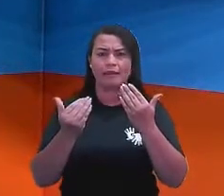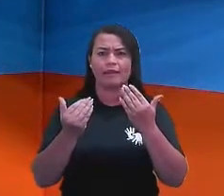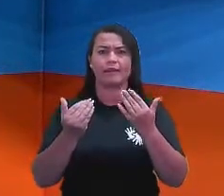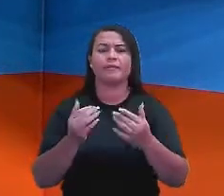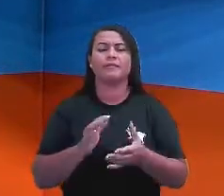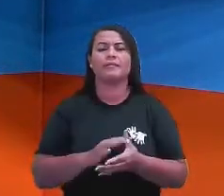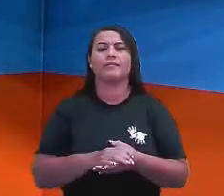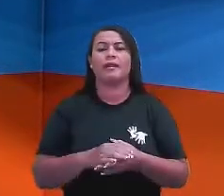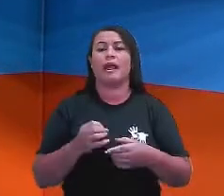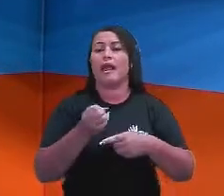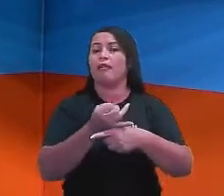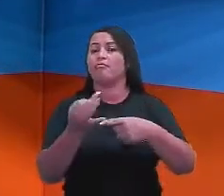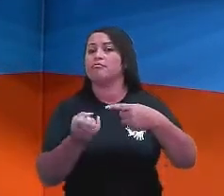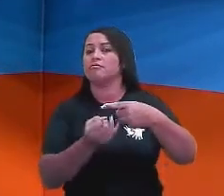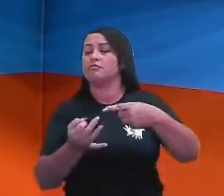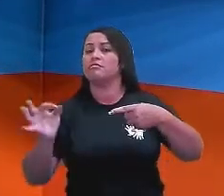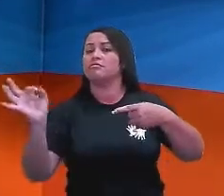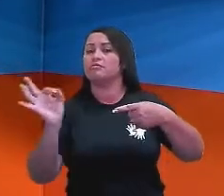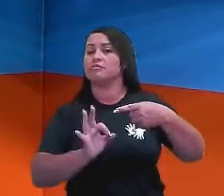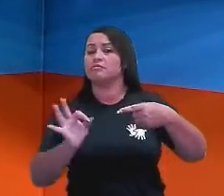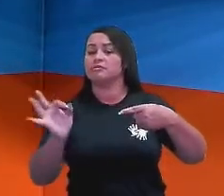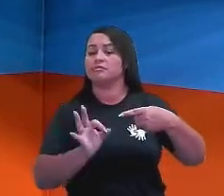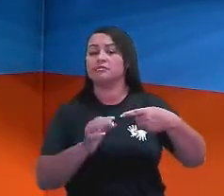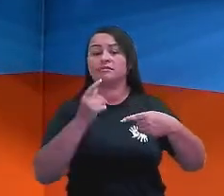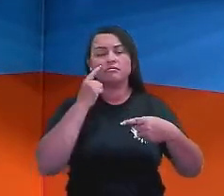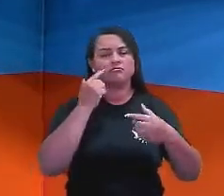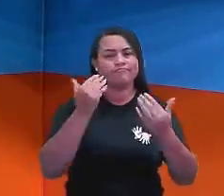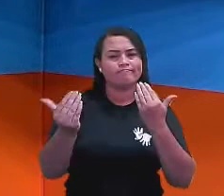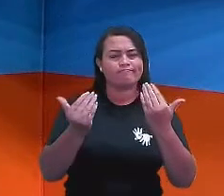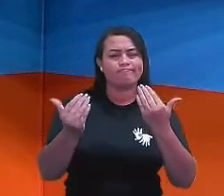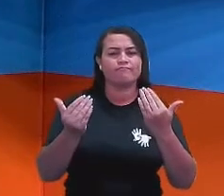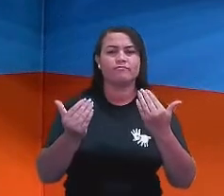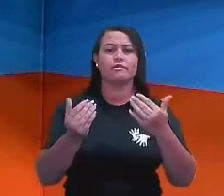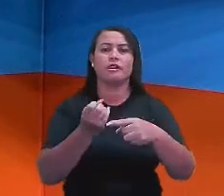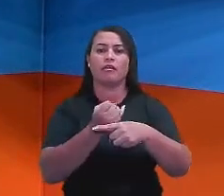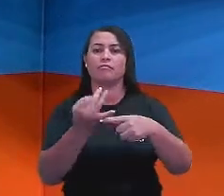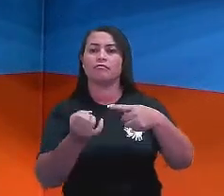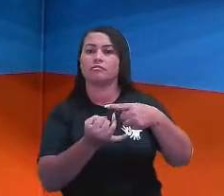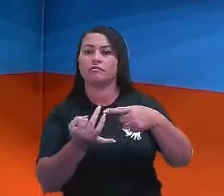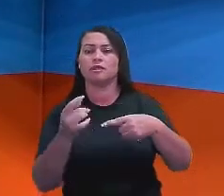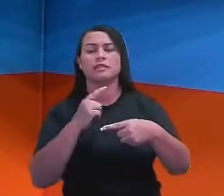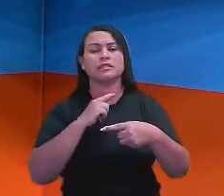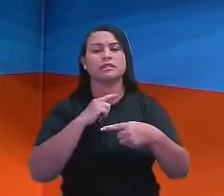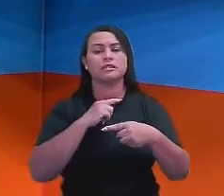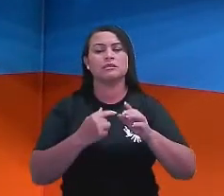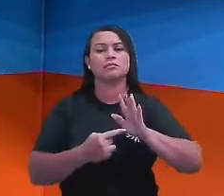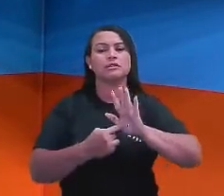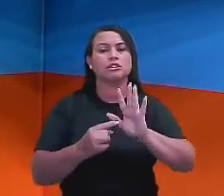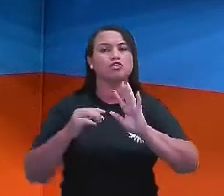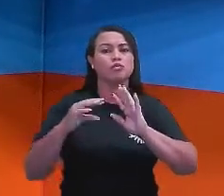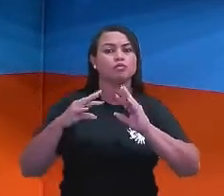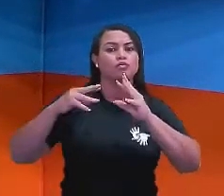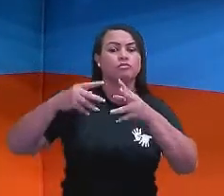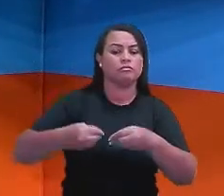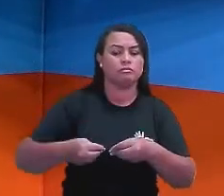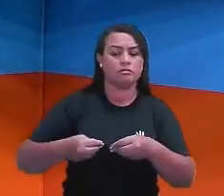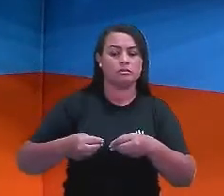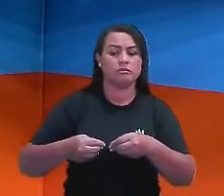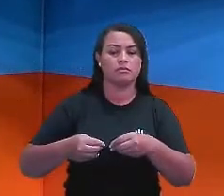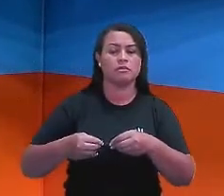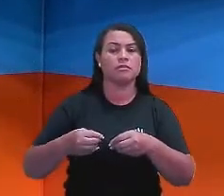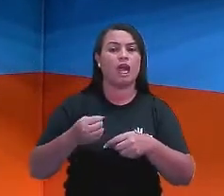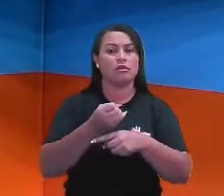aí nessa relação de fração e porcentagem. As frações correspondem a uma representação das partes de um todo.